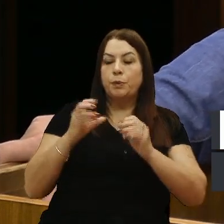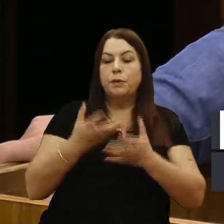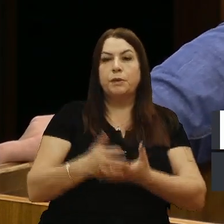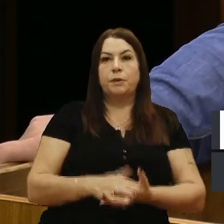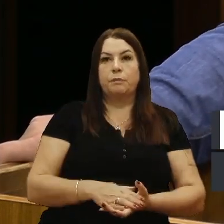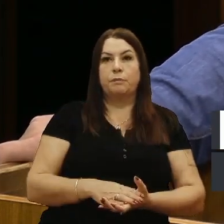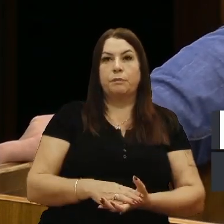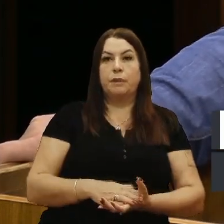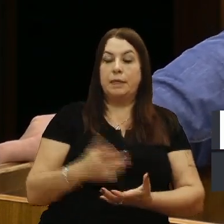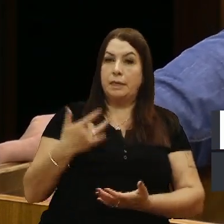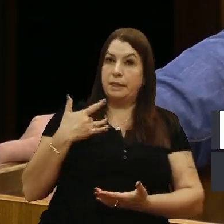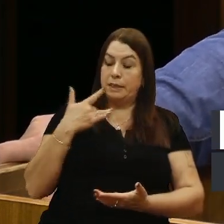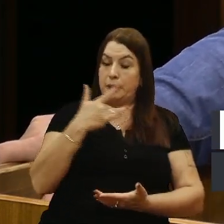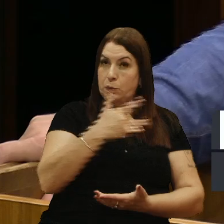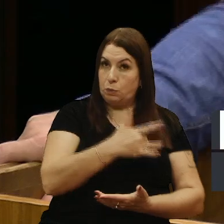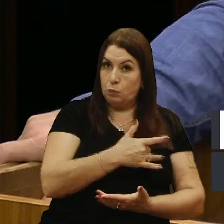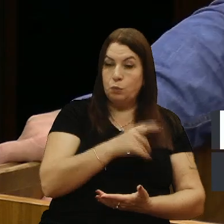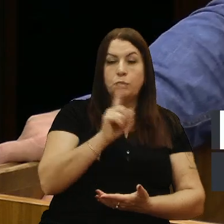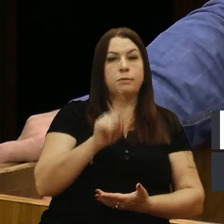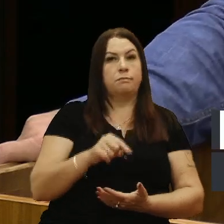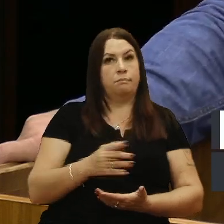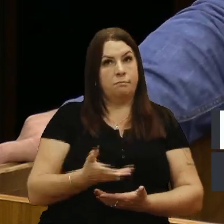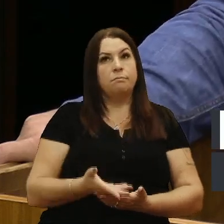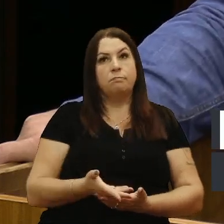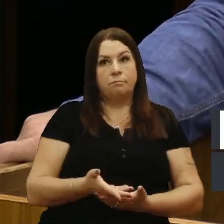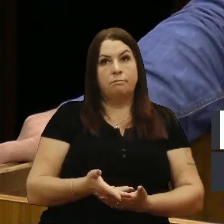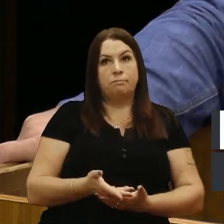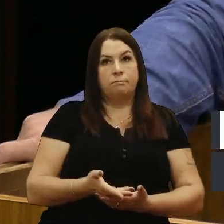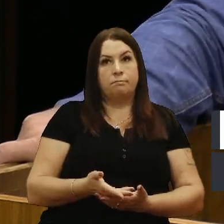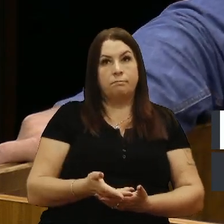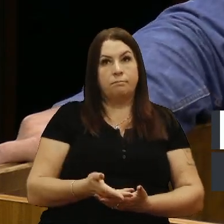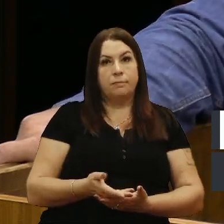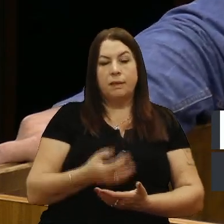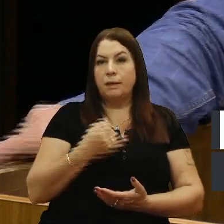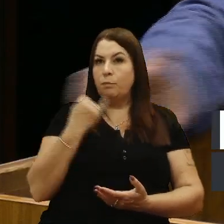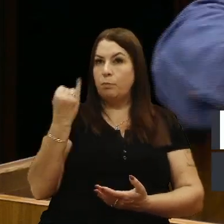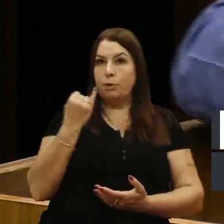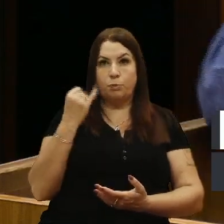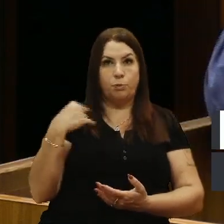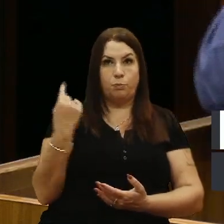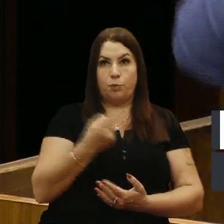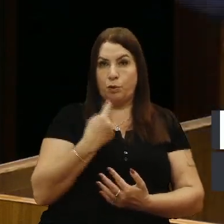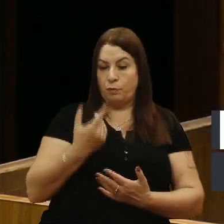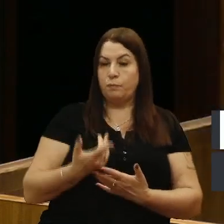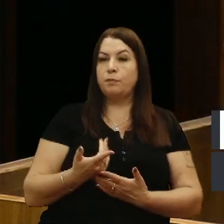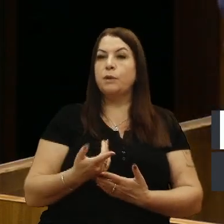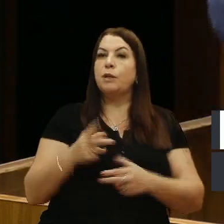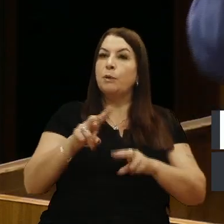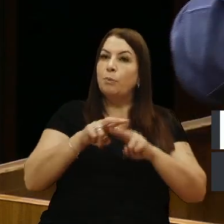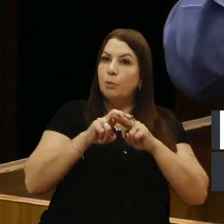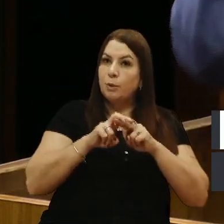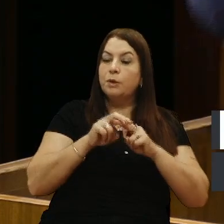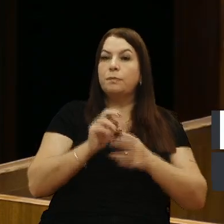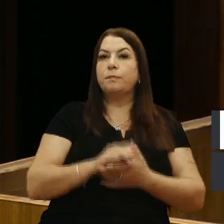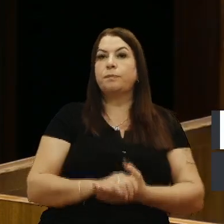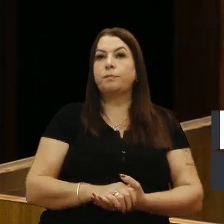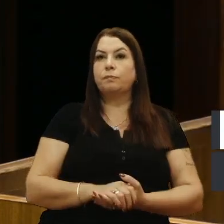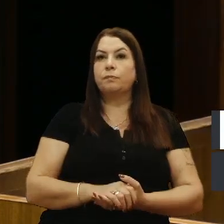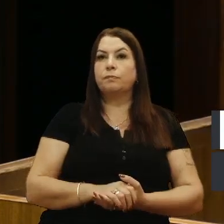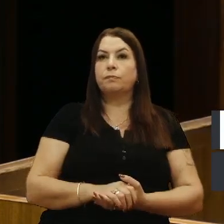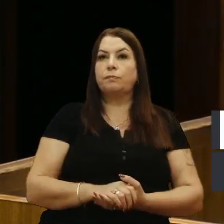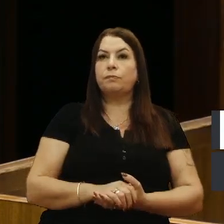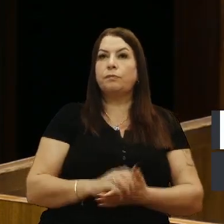educação, saúde, ou seja, isso é ponto pacificado para nós. É por isso que a